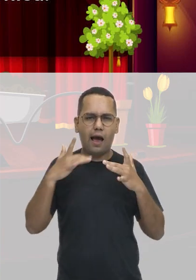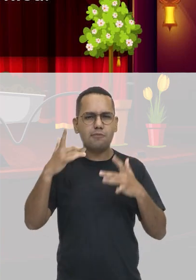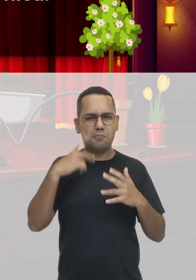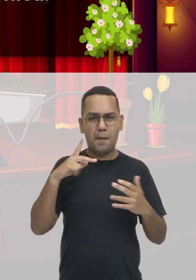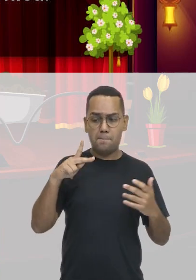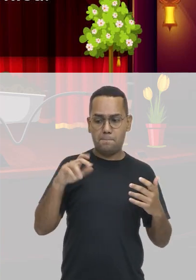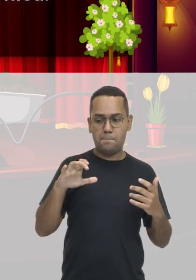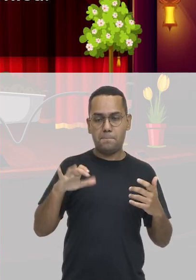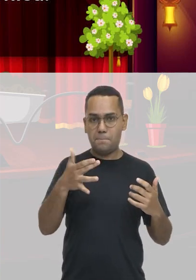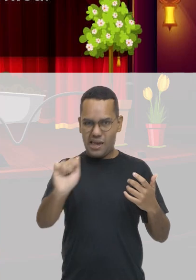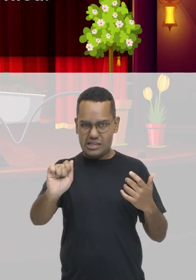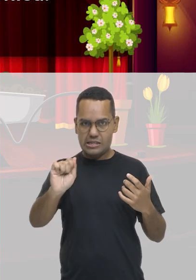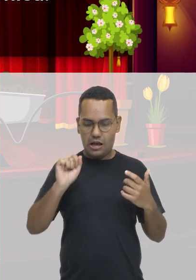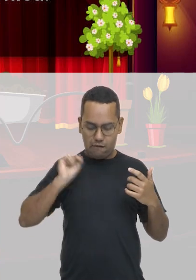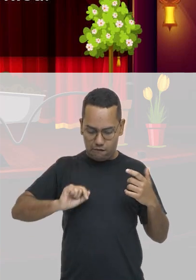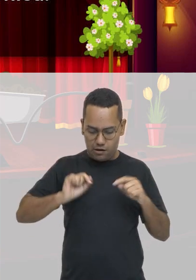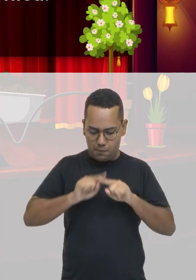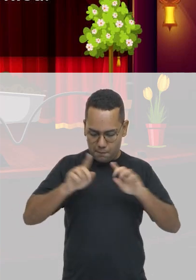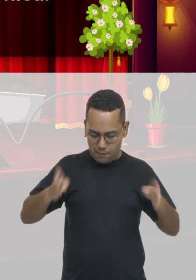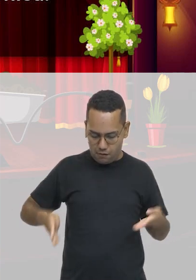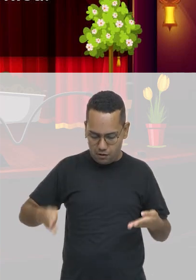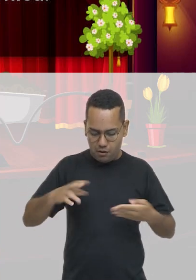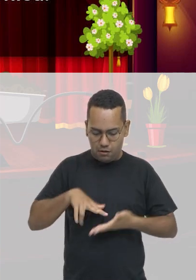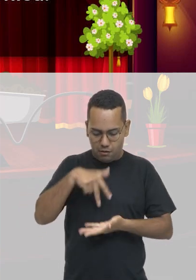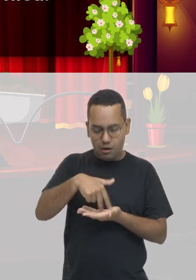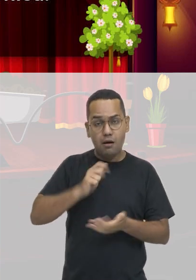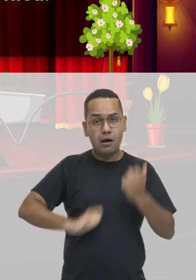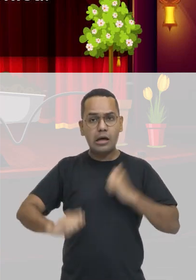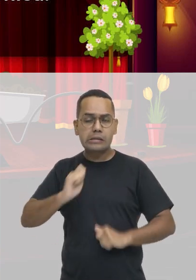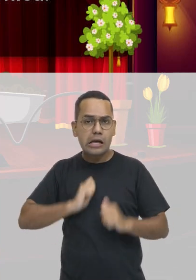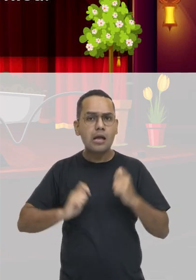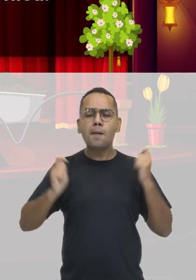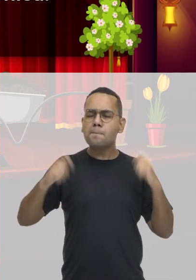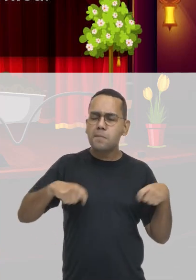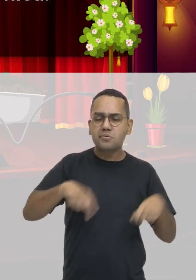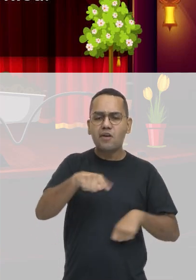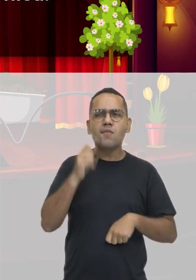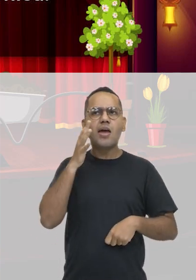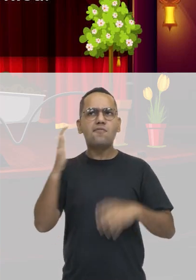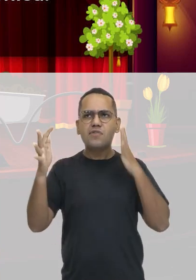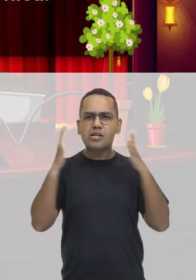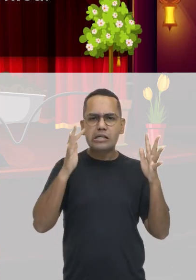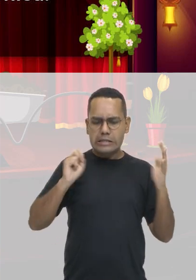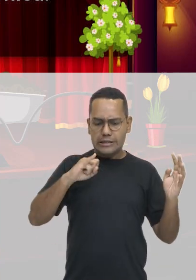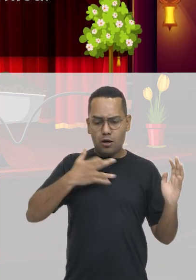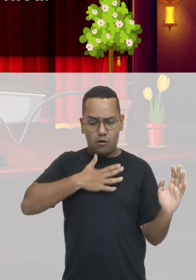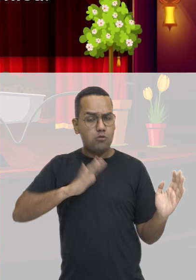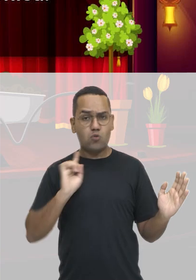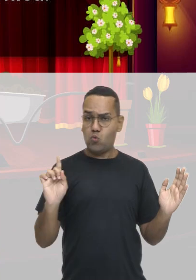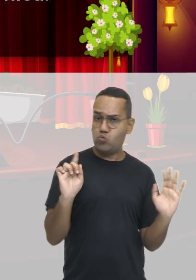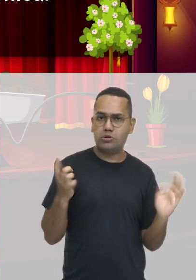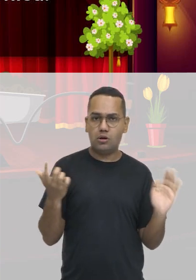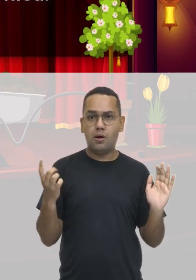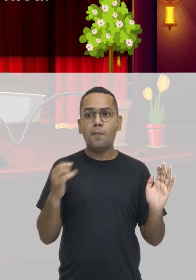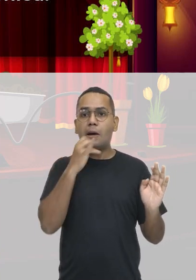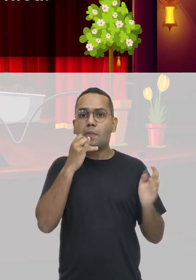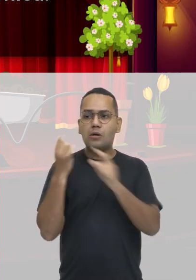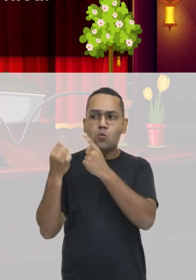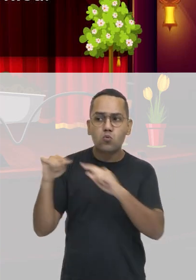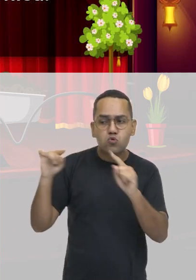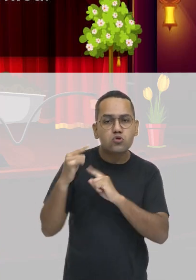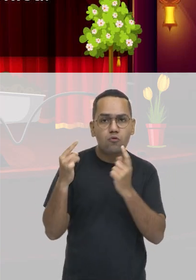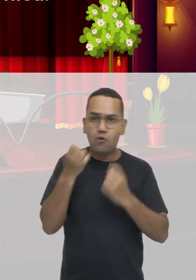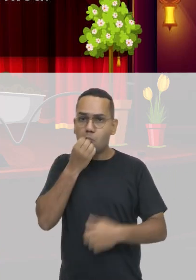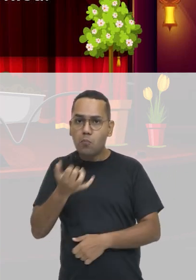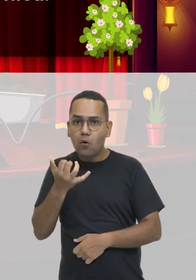apreciar, ver detalhes. O público é muito crítico, se vai gostar ou não vai gostar. A sonoplastia foi boa, o